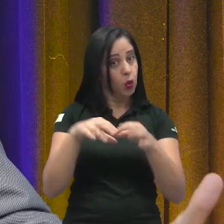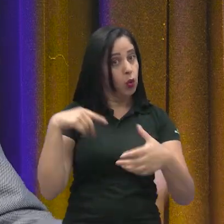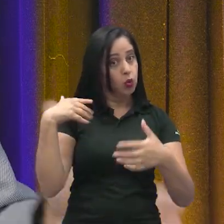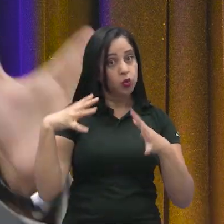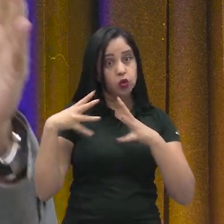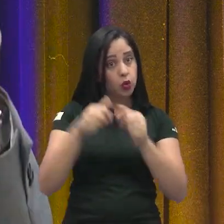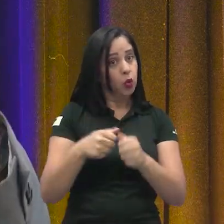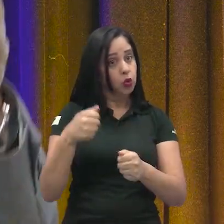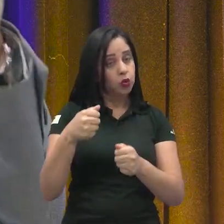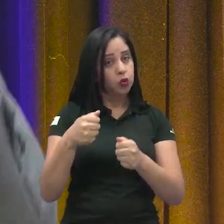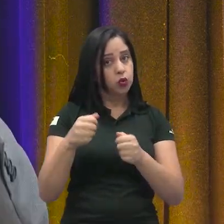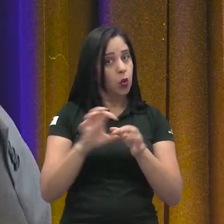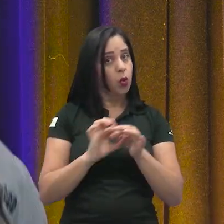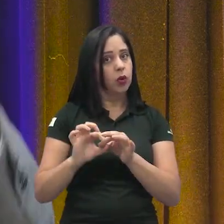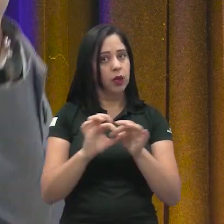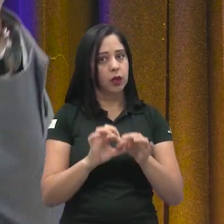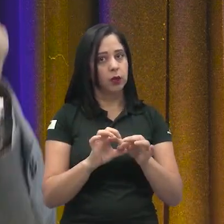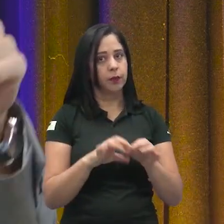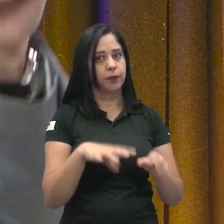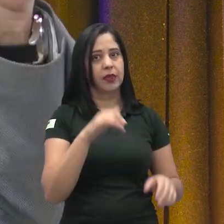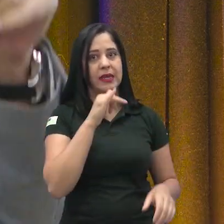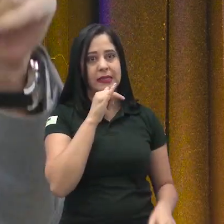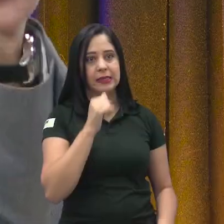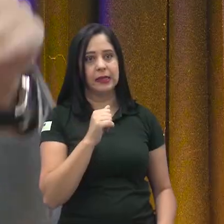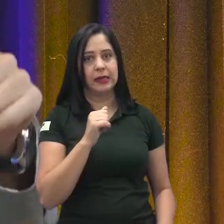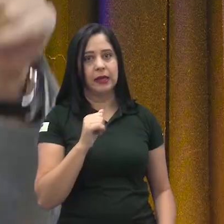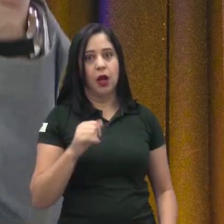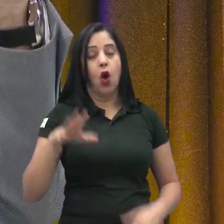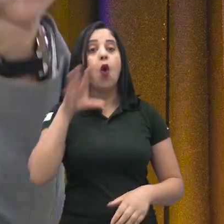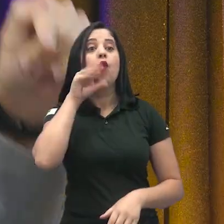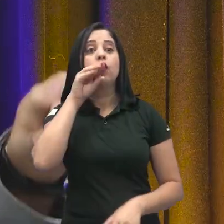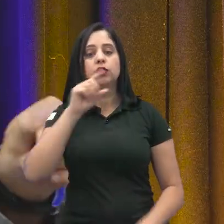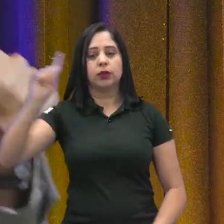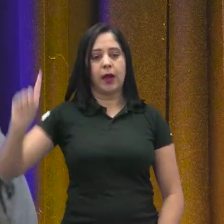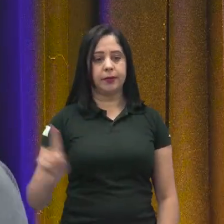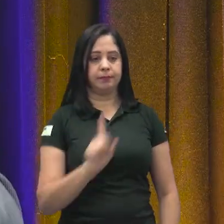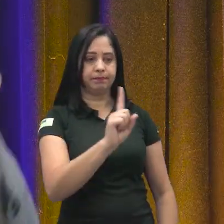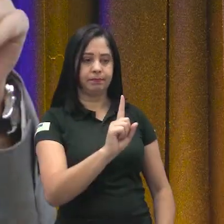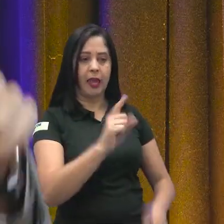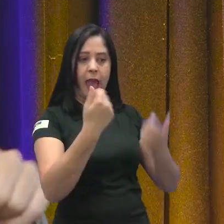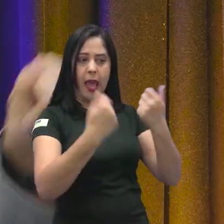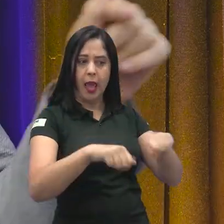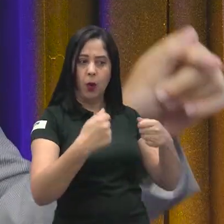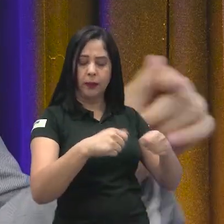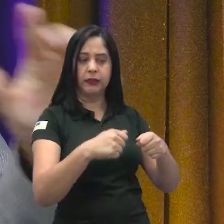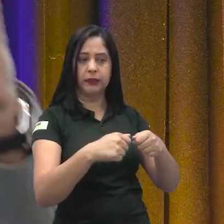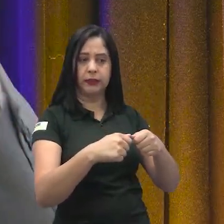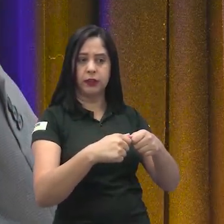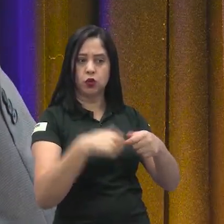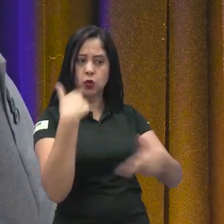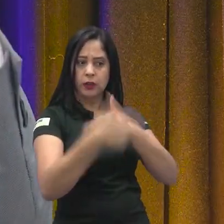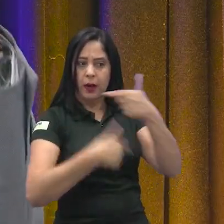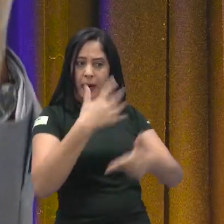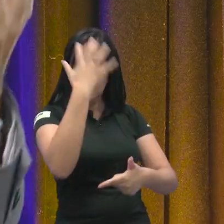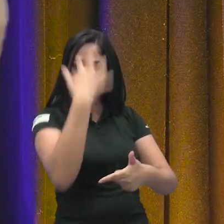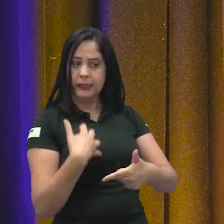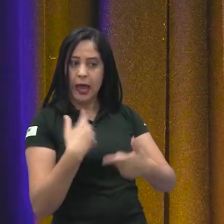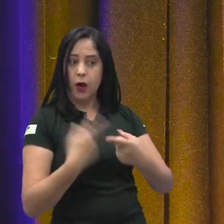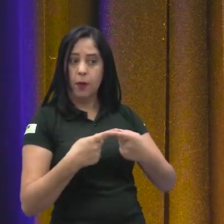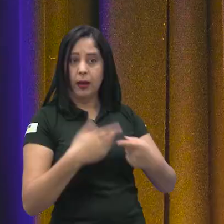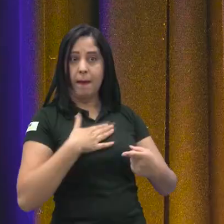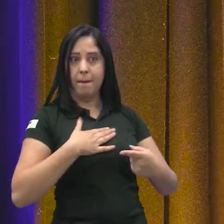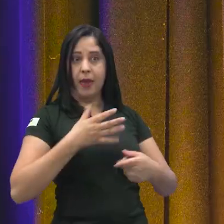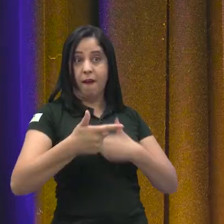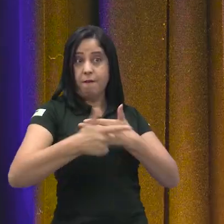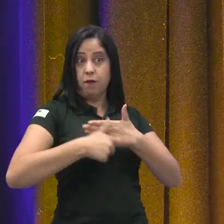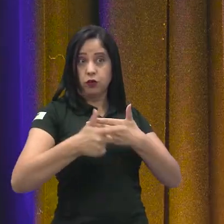do dia a dia, mas a pessoa tem que entrar lá e saber, eu preciso entregar esse produto com qualidade e segurança porque eu salvo uma vida. Aí você deixa, mais uma vez,